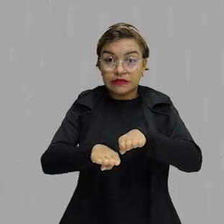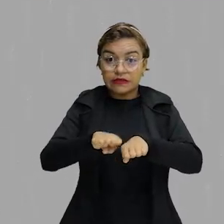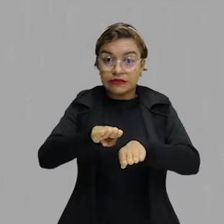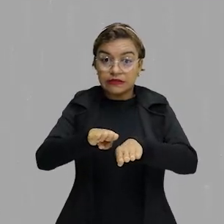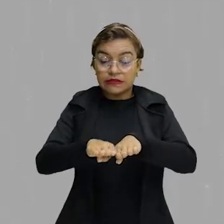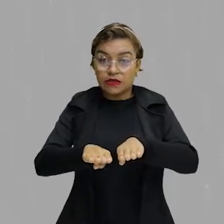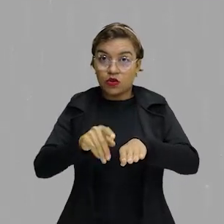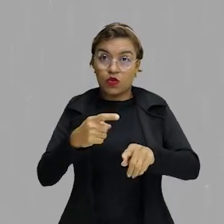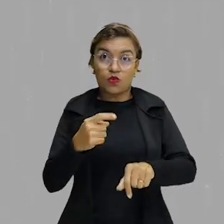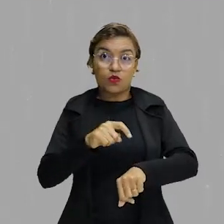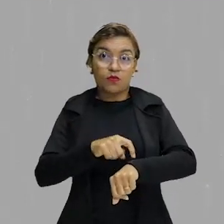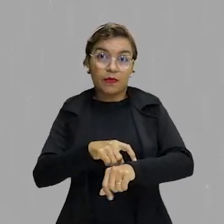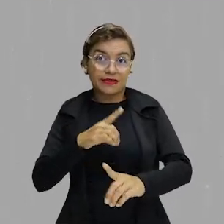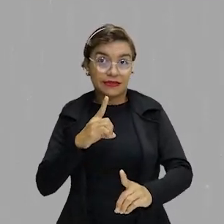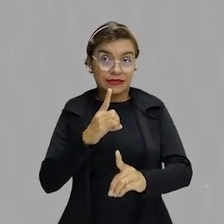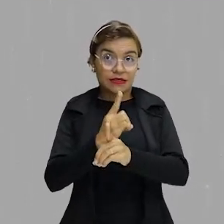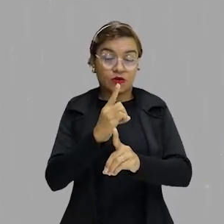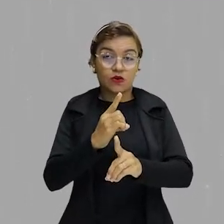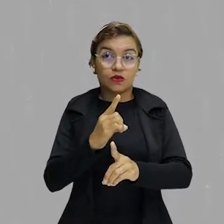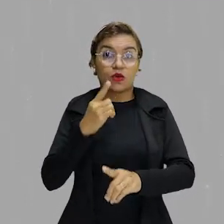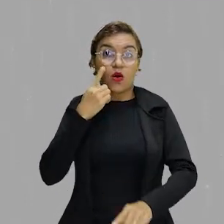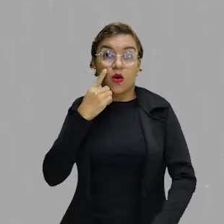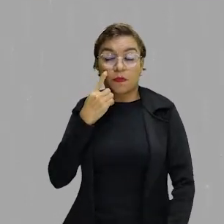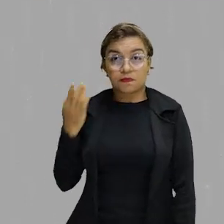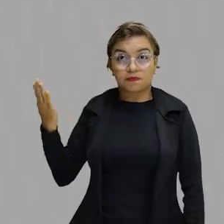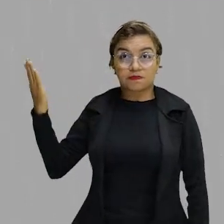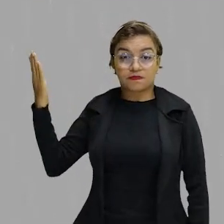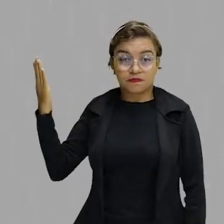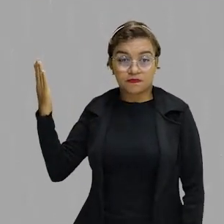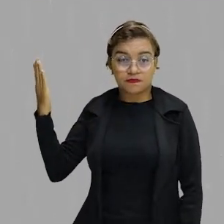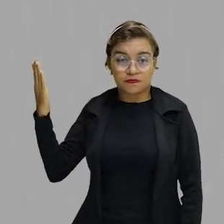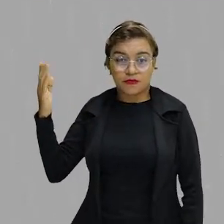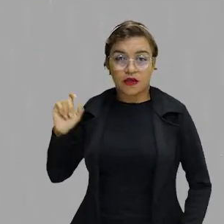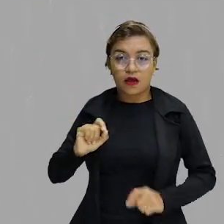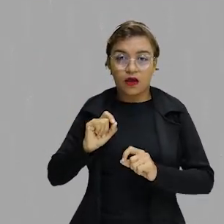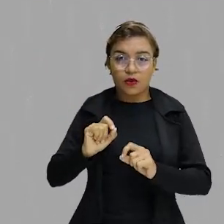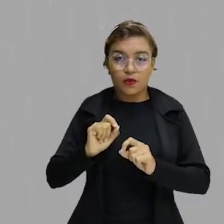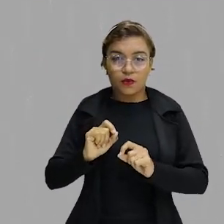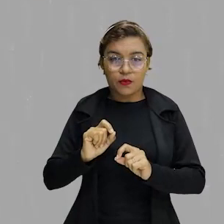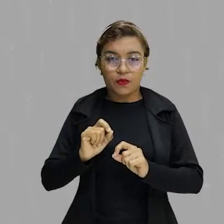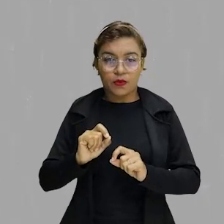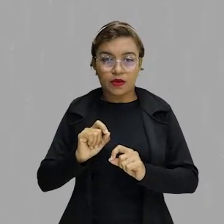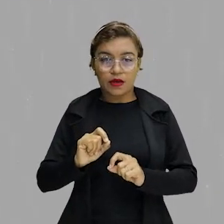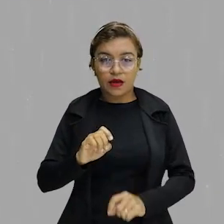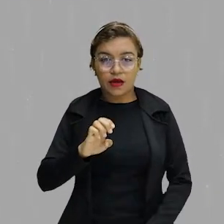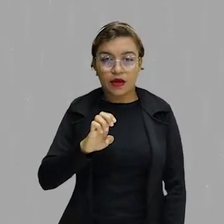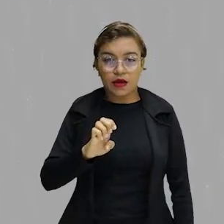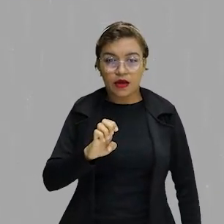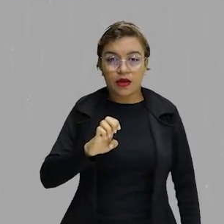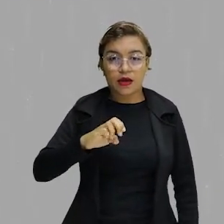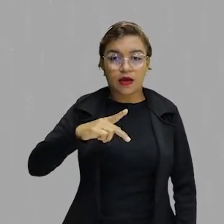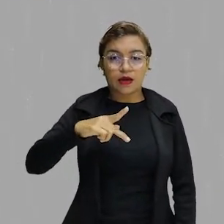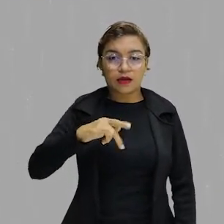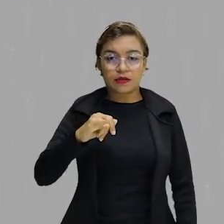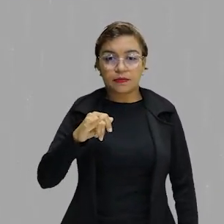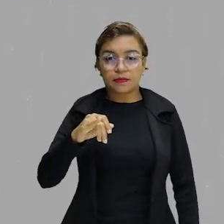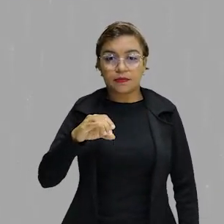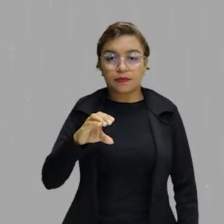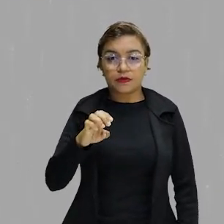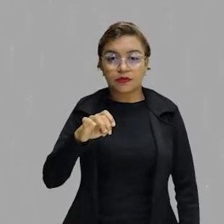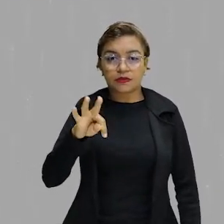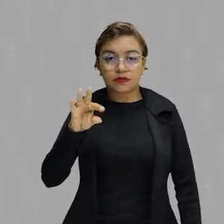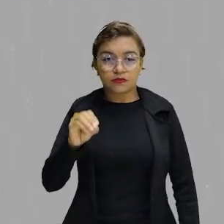se encontram, ó, onde as placas se encontram, nós chamamos de hipocentro, né? E nesse encontro há, obviamente, uma